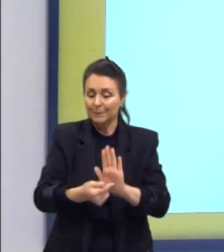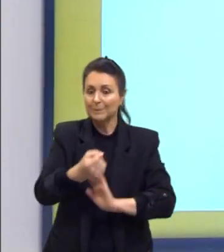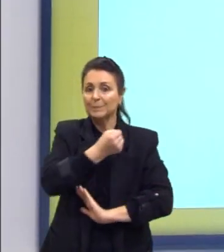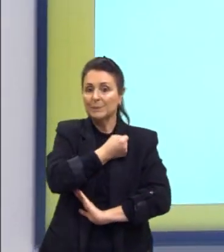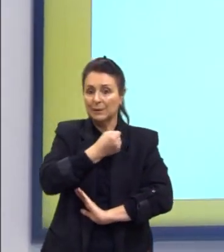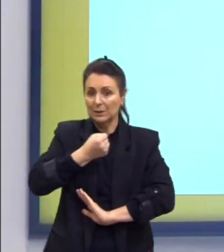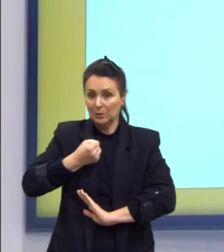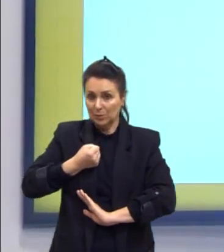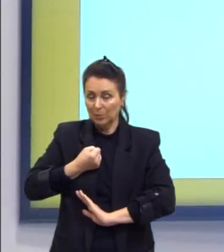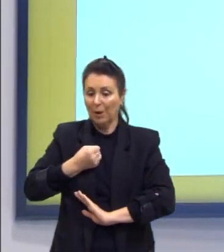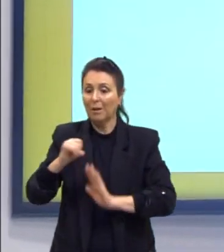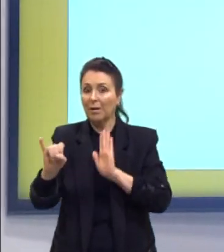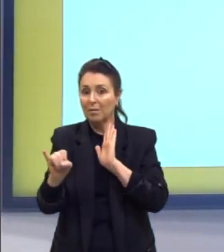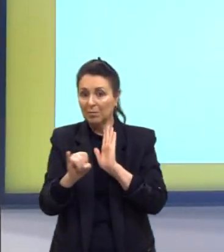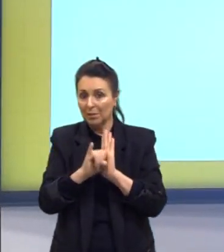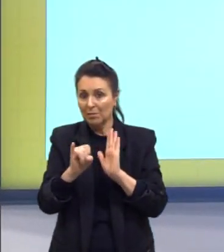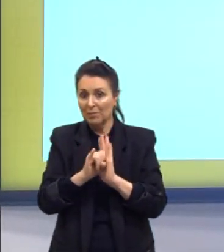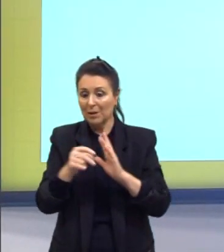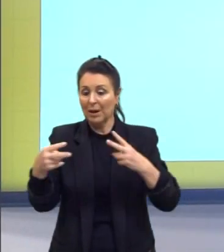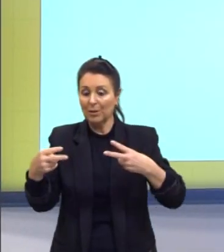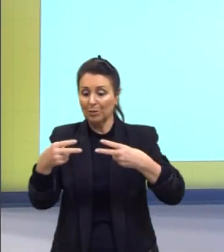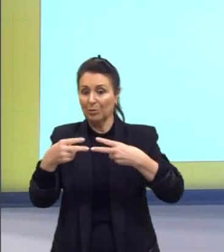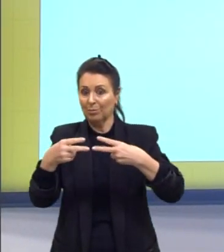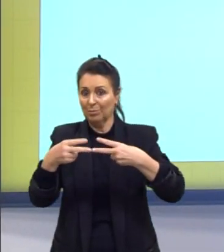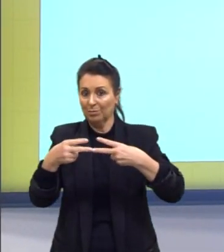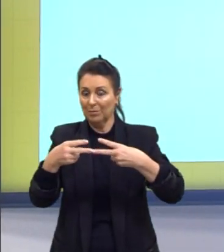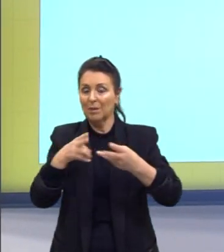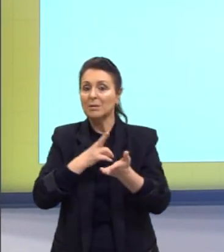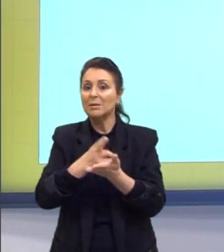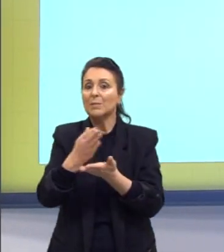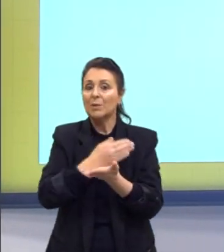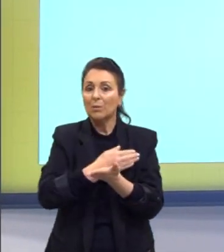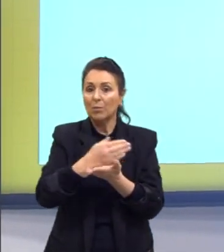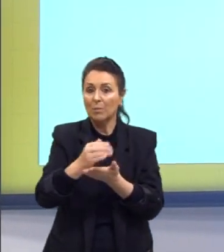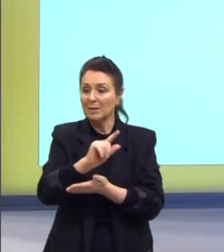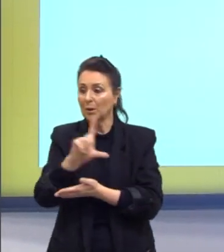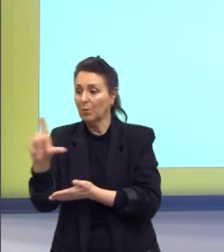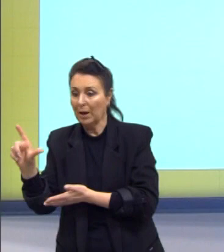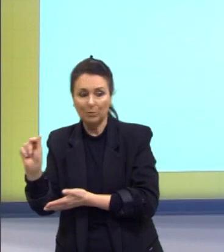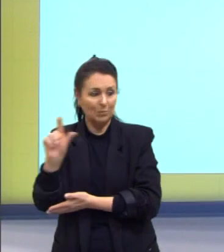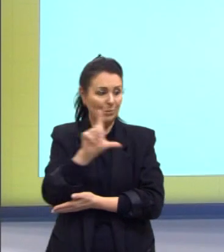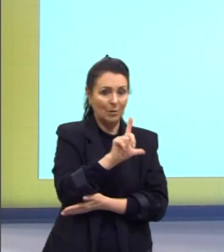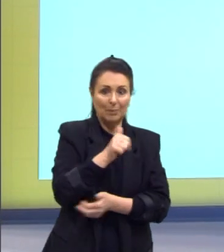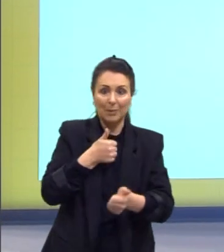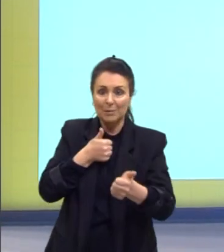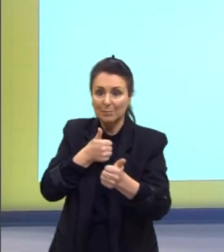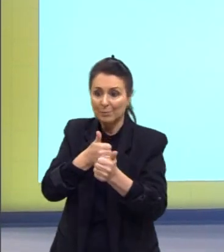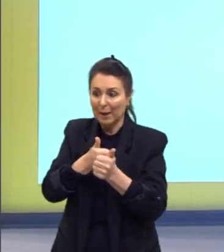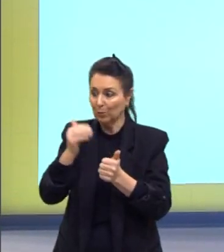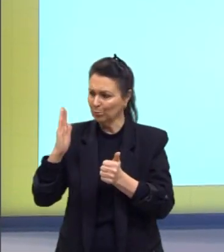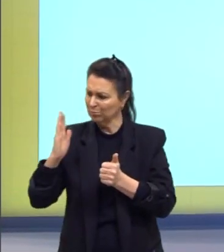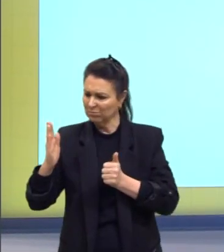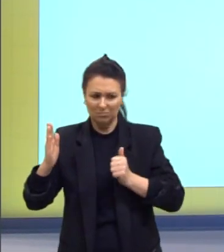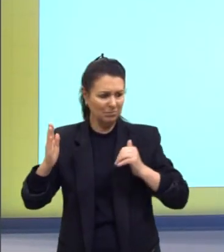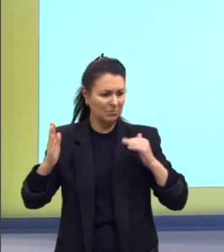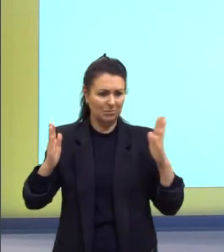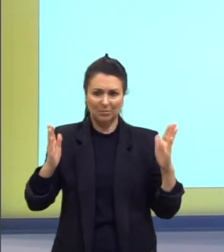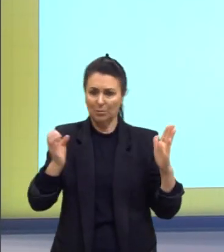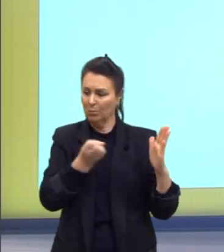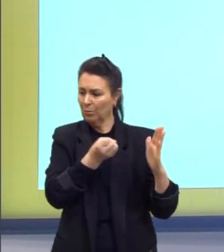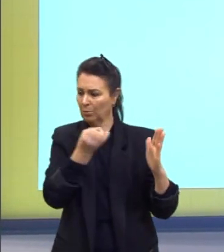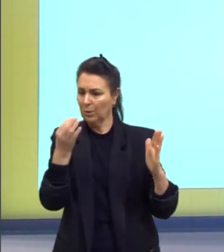ela é identifica o estado para ligação e assento vai começar do lado que tiver mais próximo da extremidade a invés de